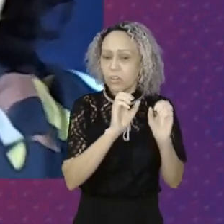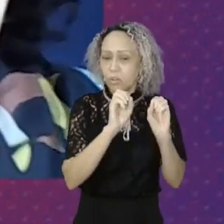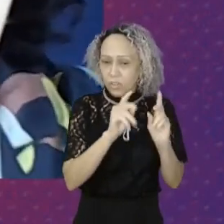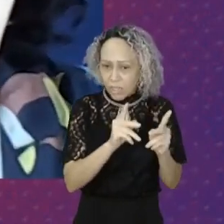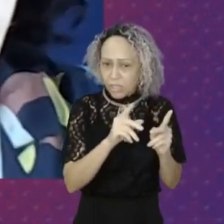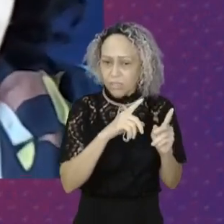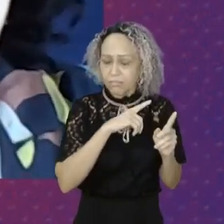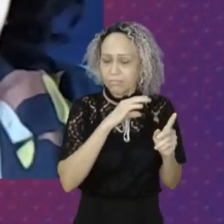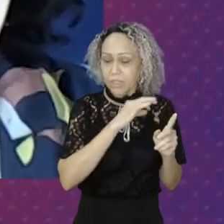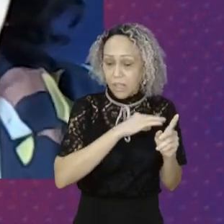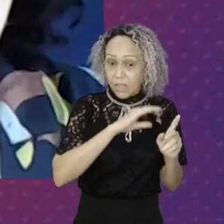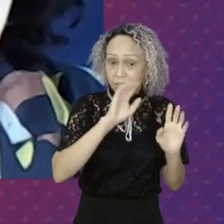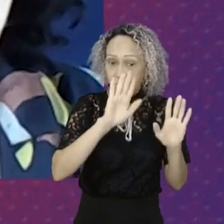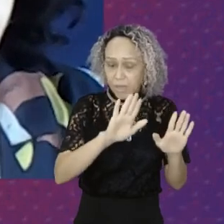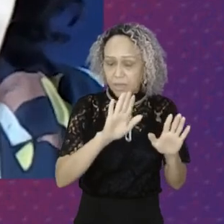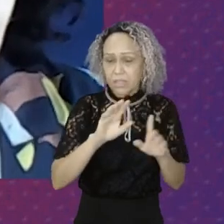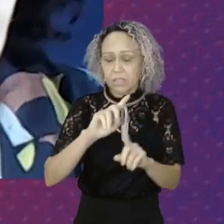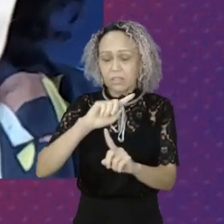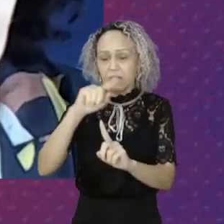é mais um avanço.